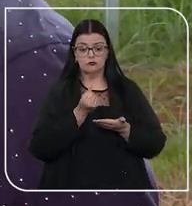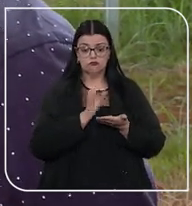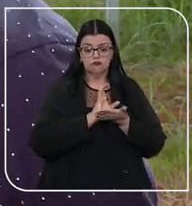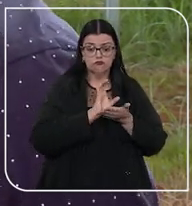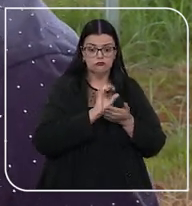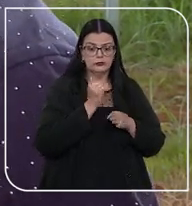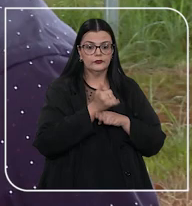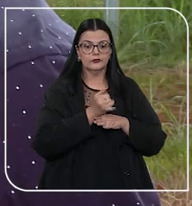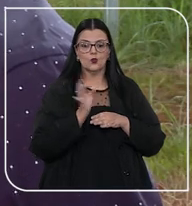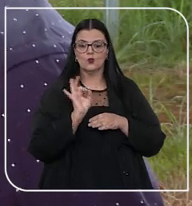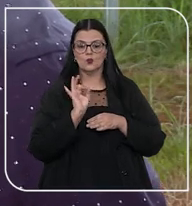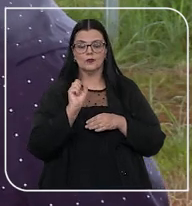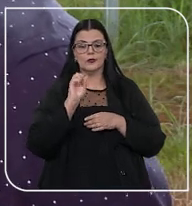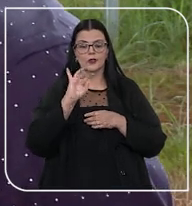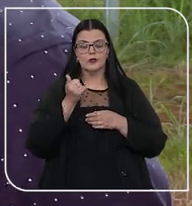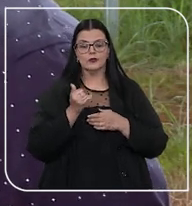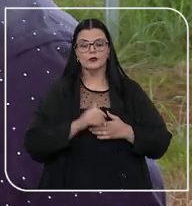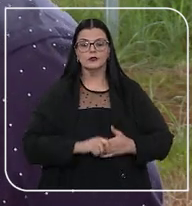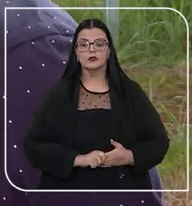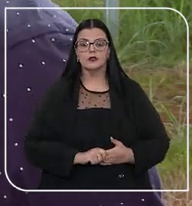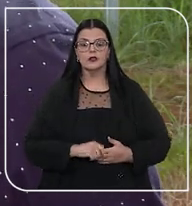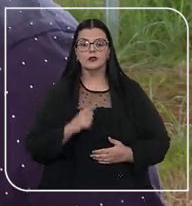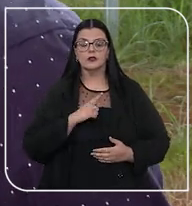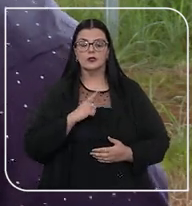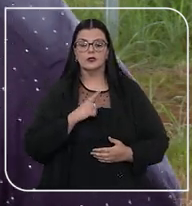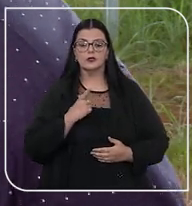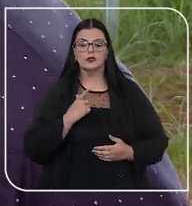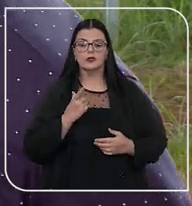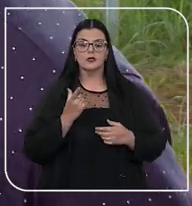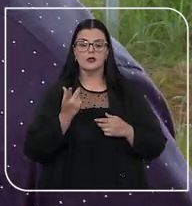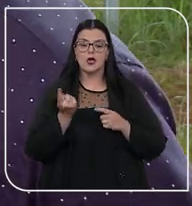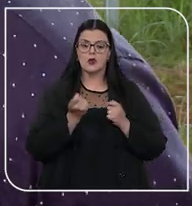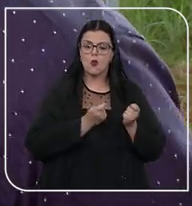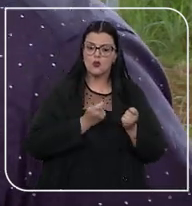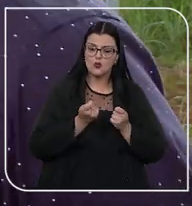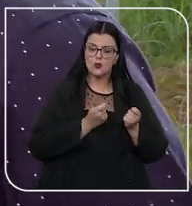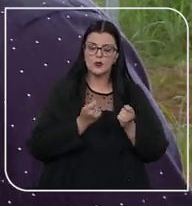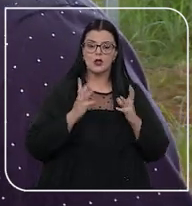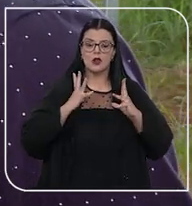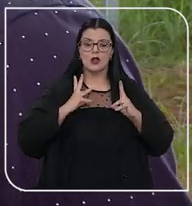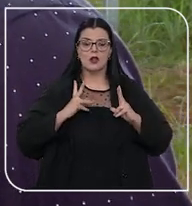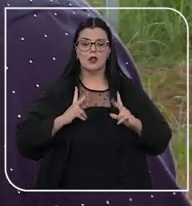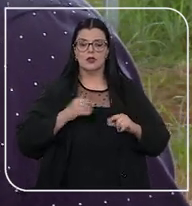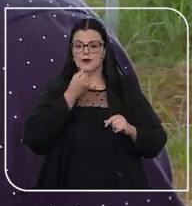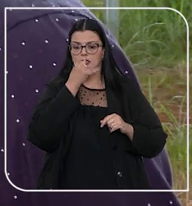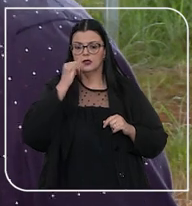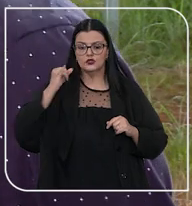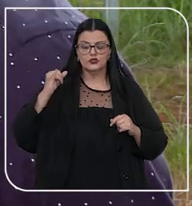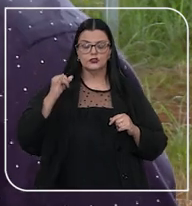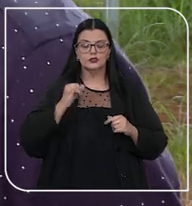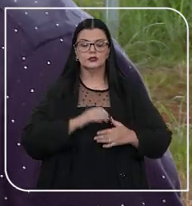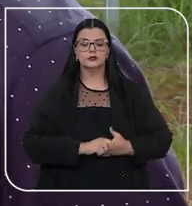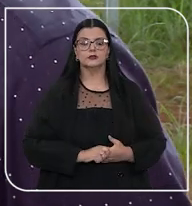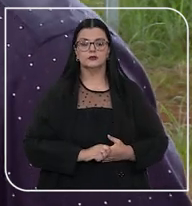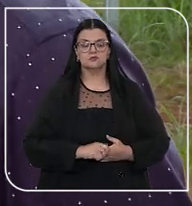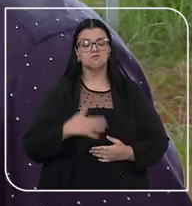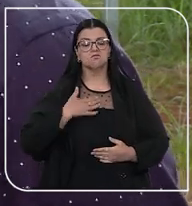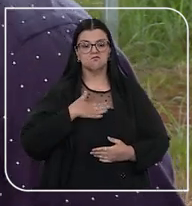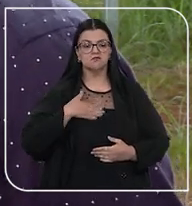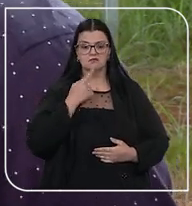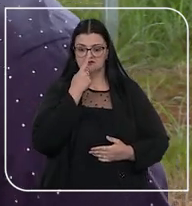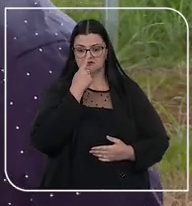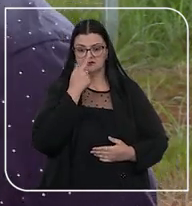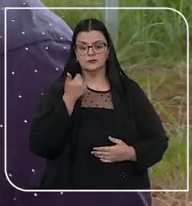aqui do STJ. E termos economia gerando energia mais limpa é algo